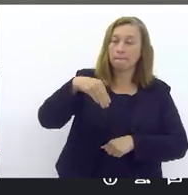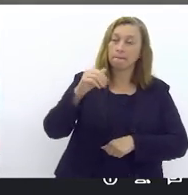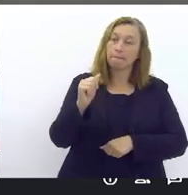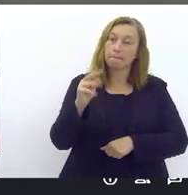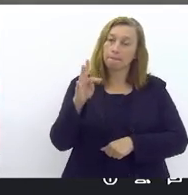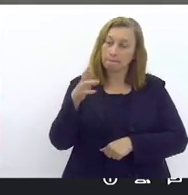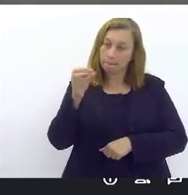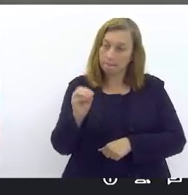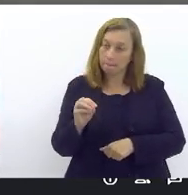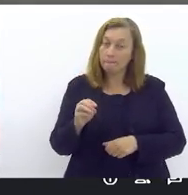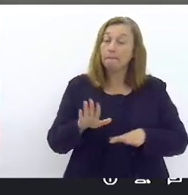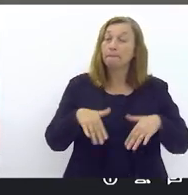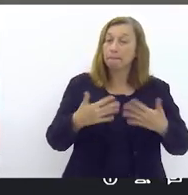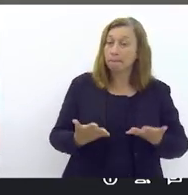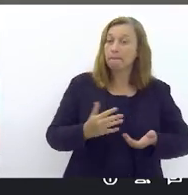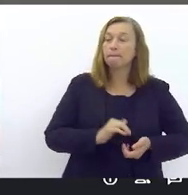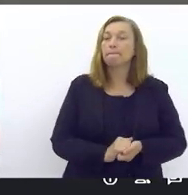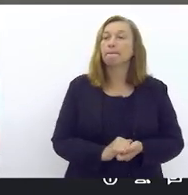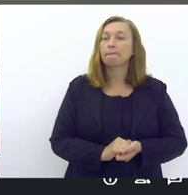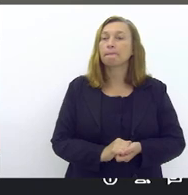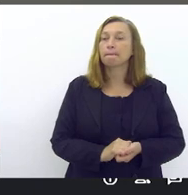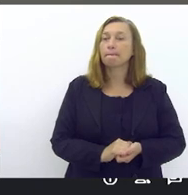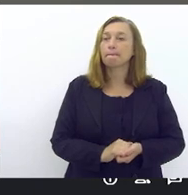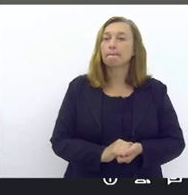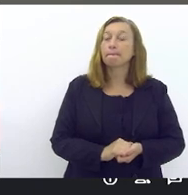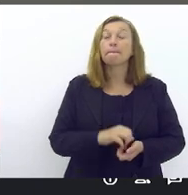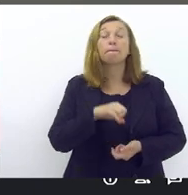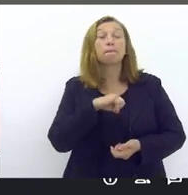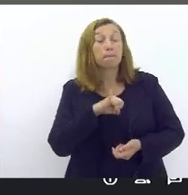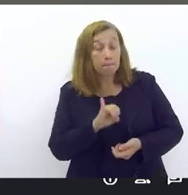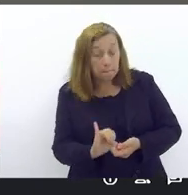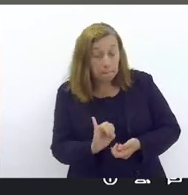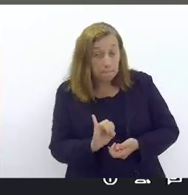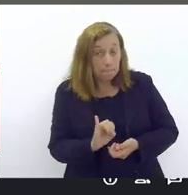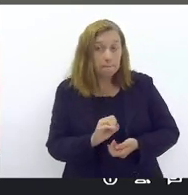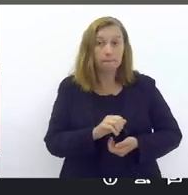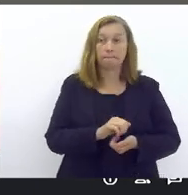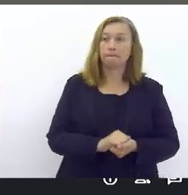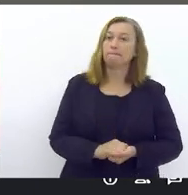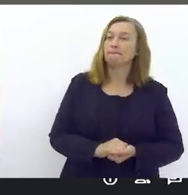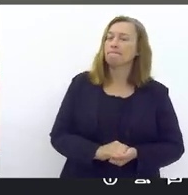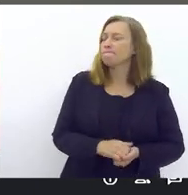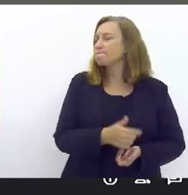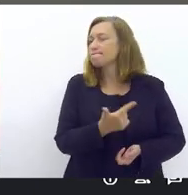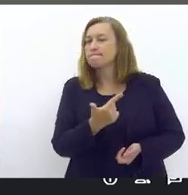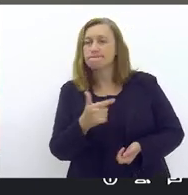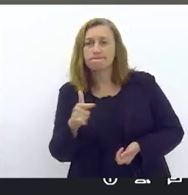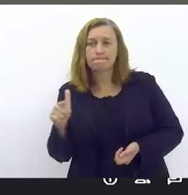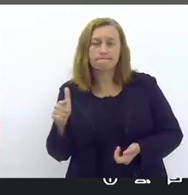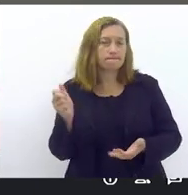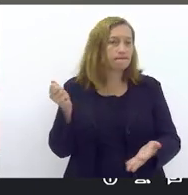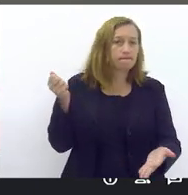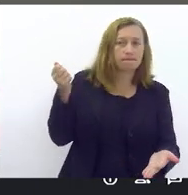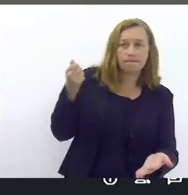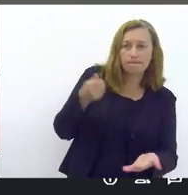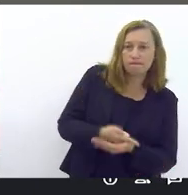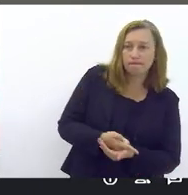Ou seja, coloca que se porventura não houver o